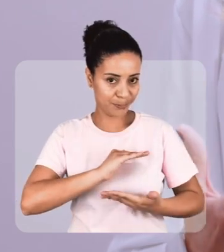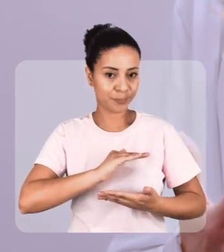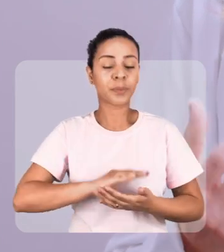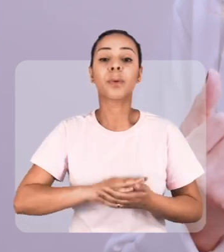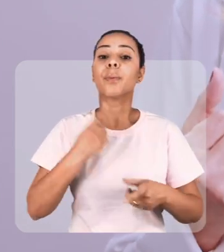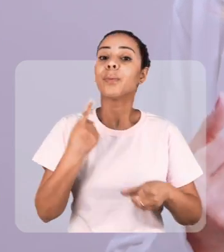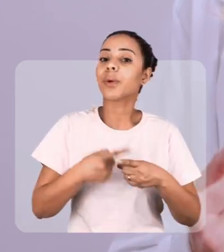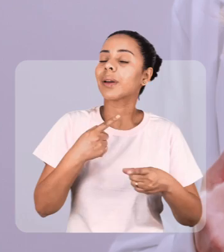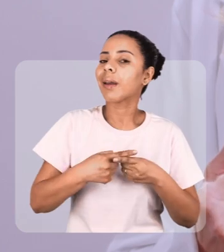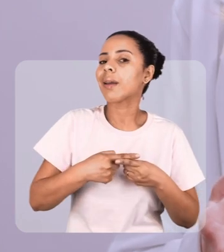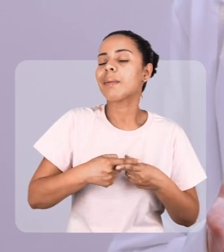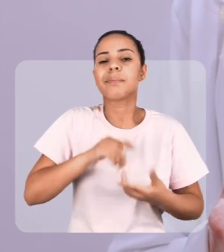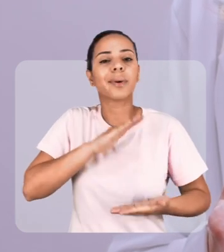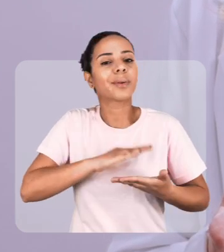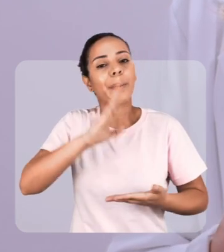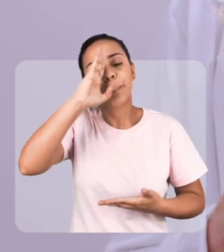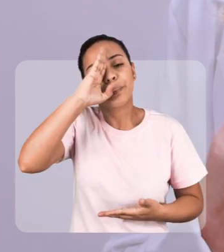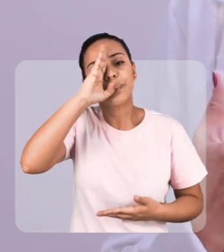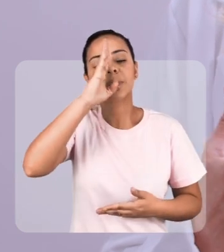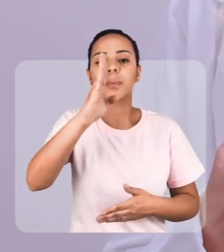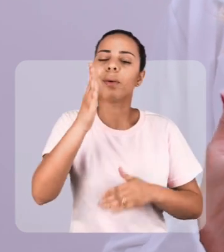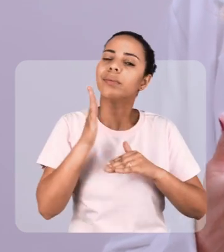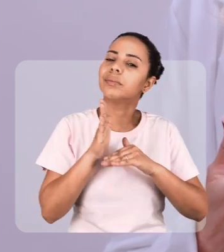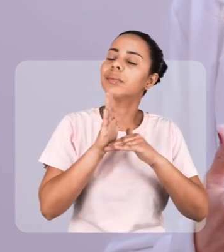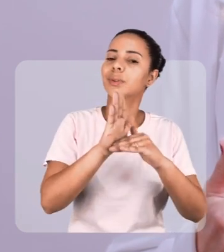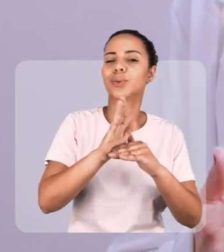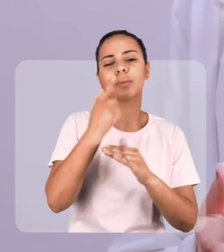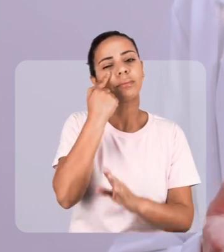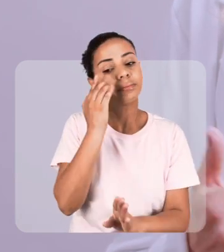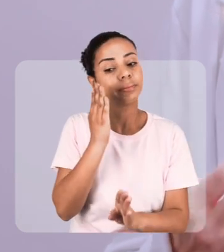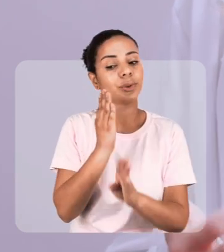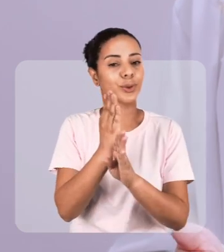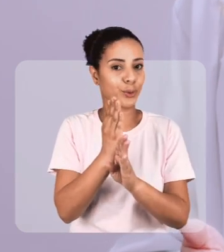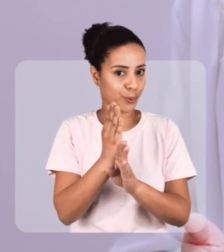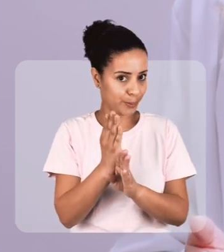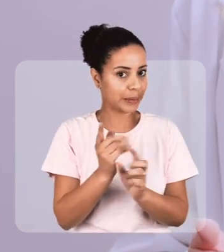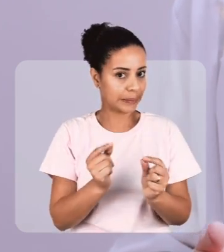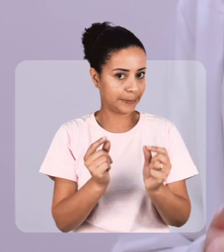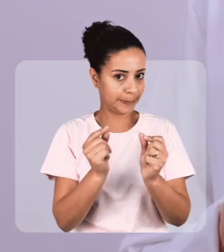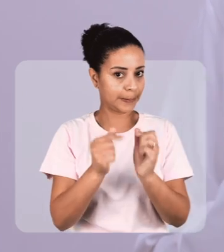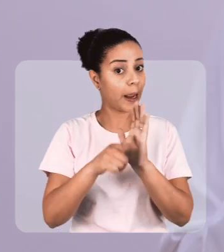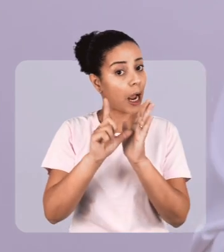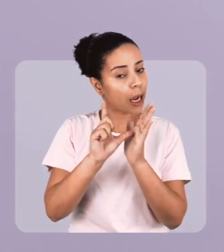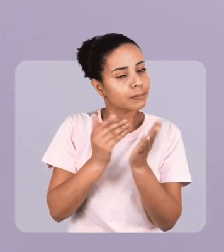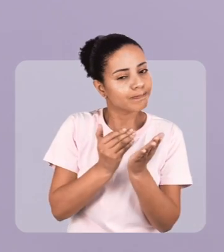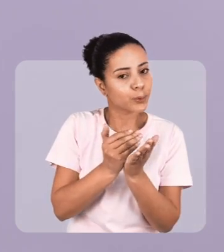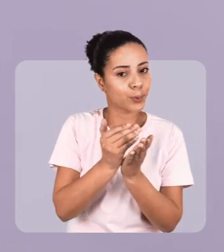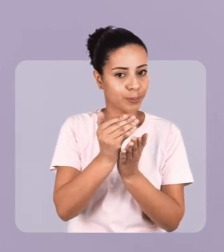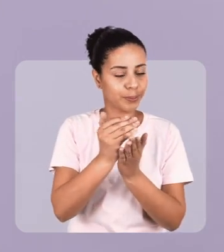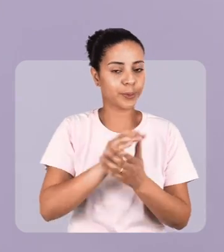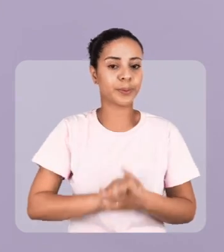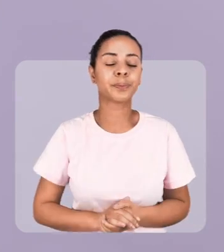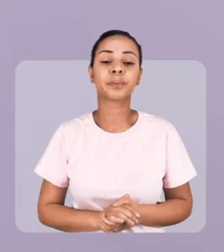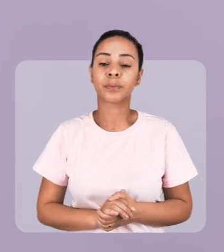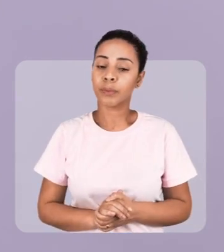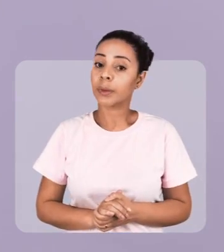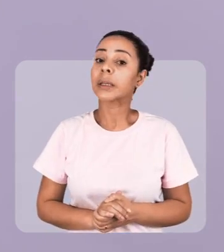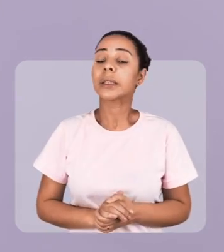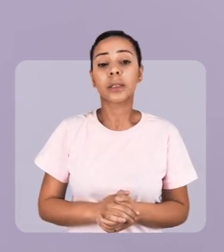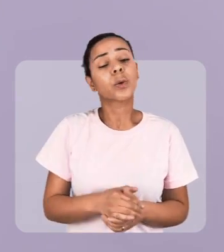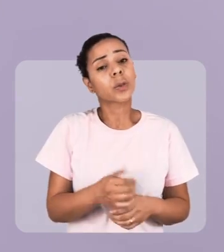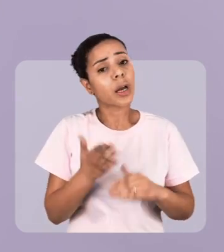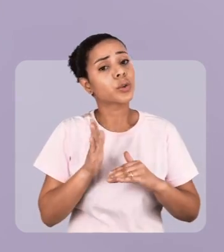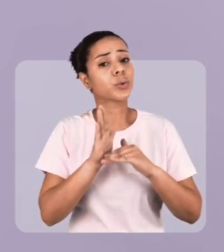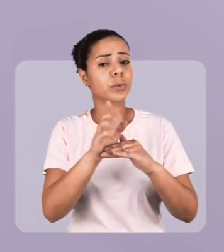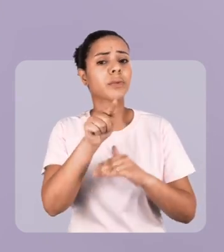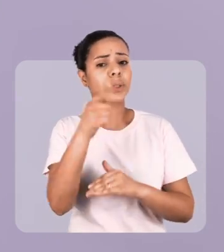O exame é o método mais eficaz para fazer a detecção precoce da doença. E essa detecção precoce é o que